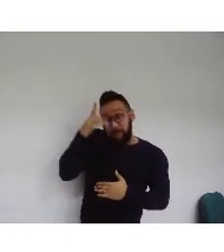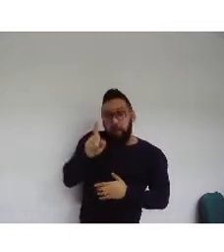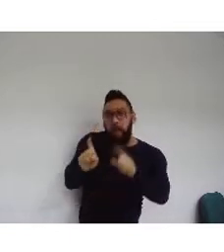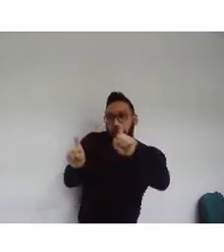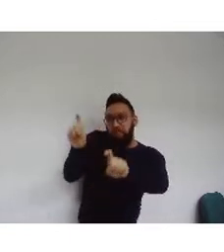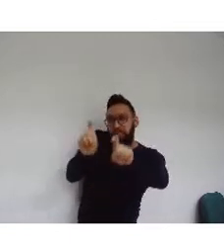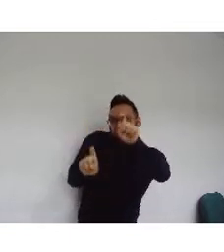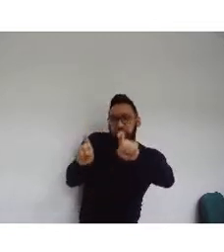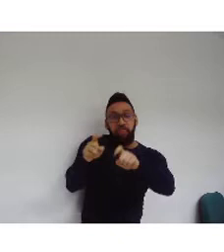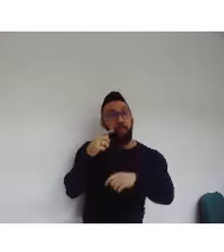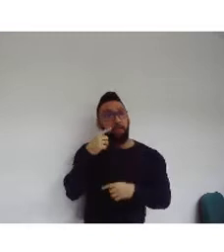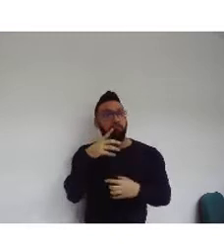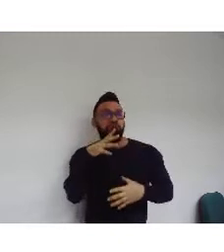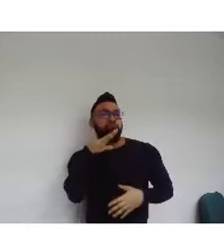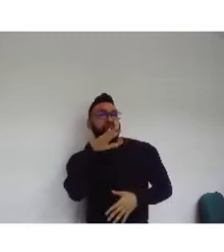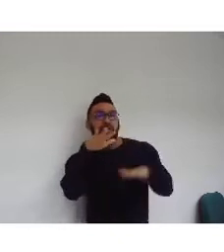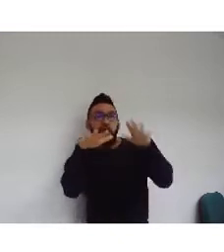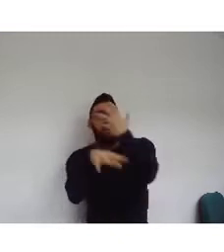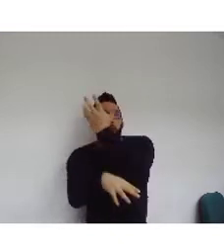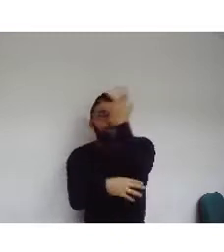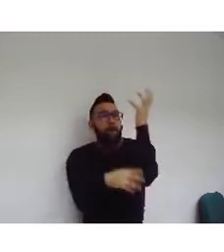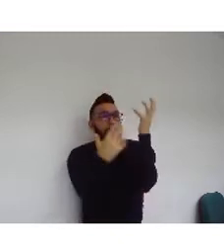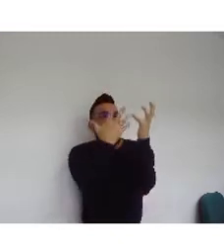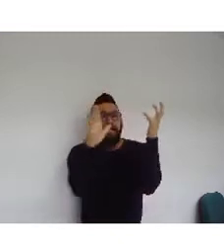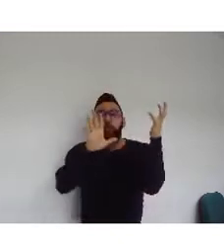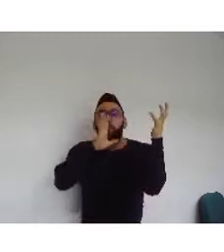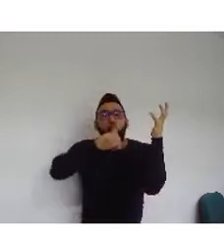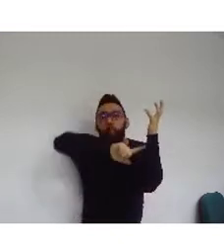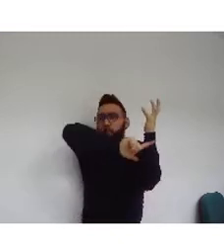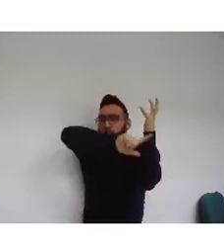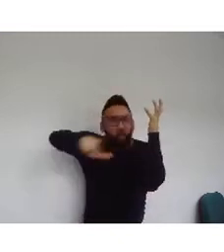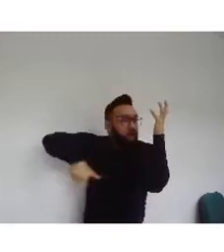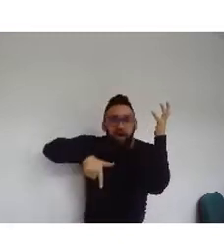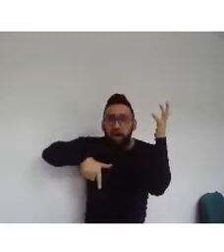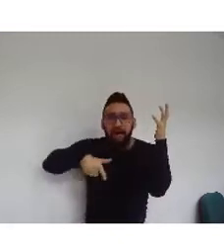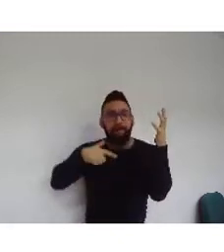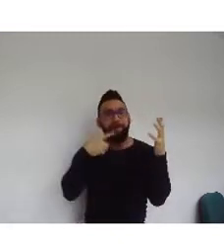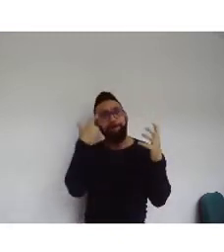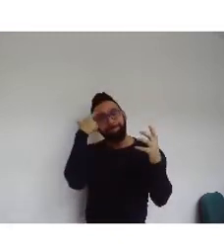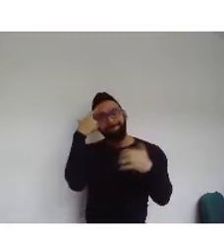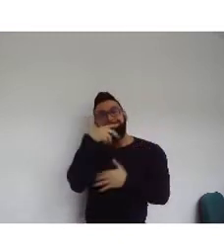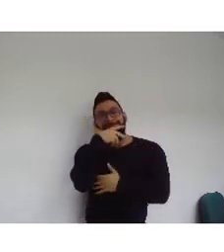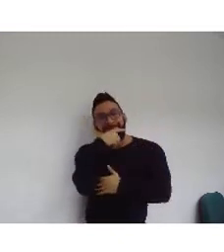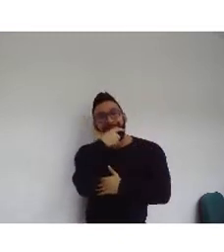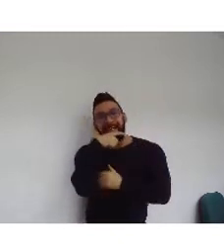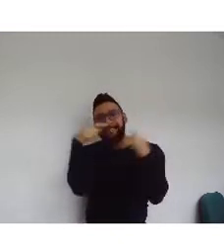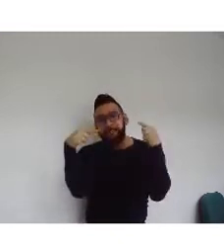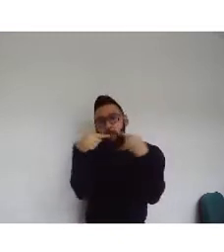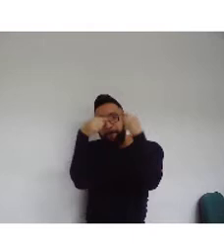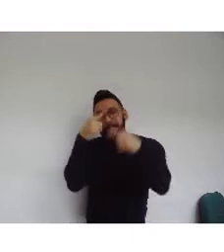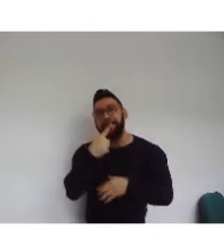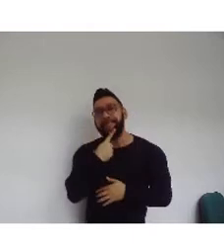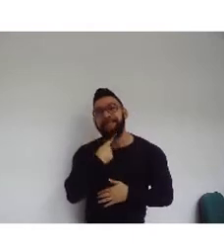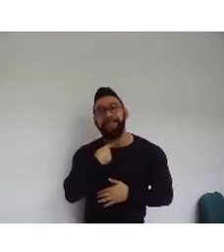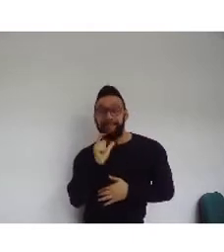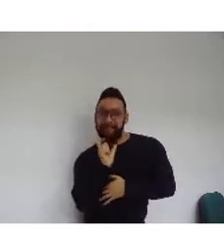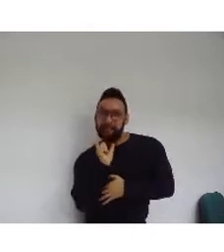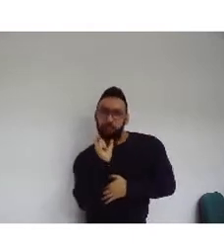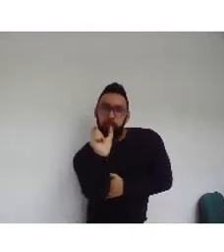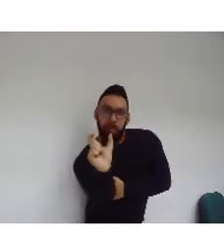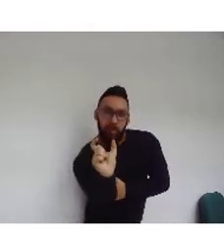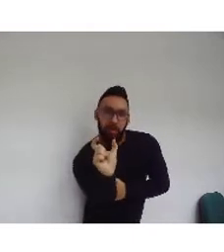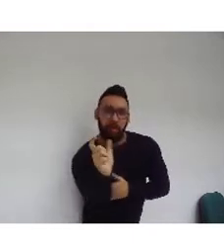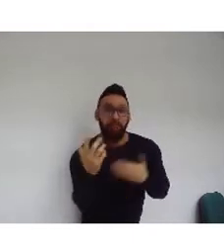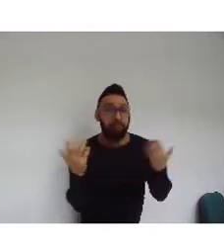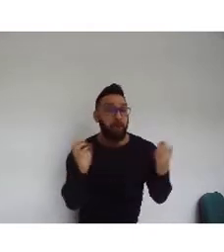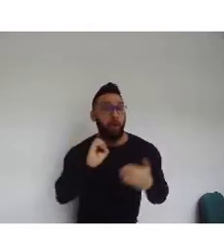signo? O mesmo espaço público esvaziado o teria conduzido a tal escolha, né, a pensar